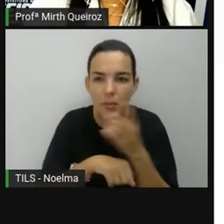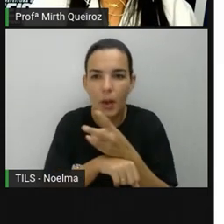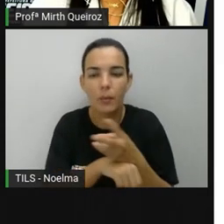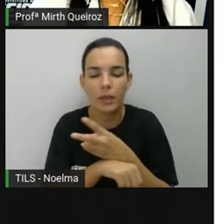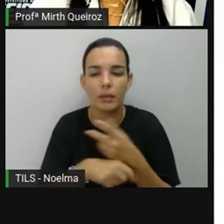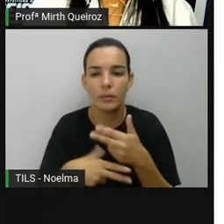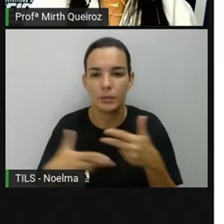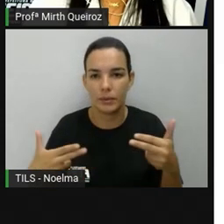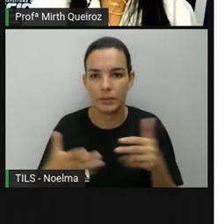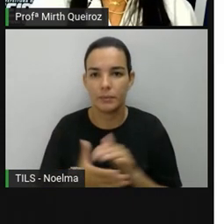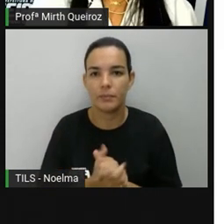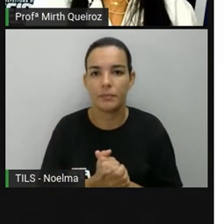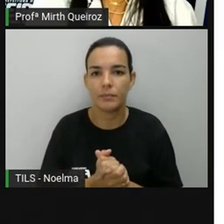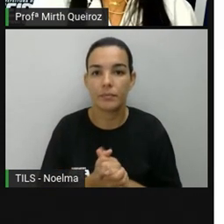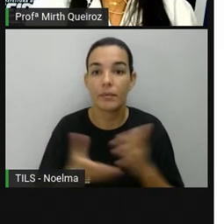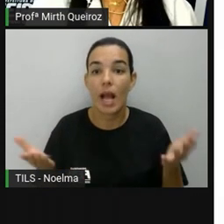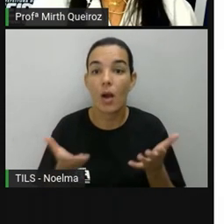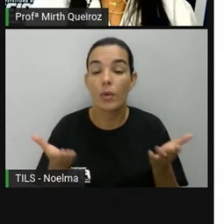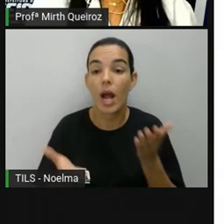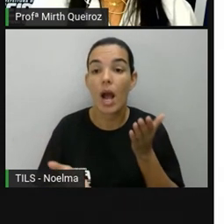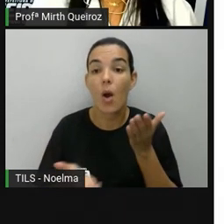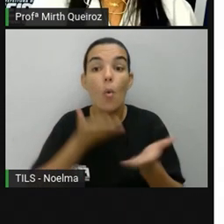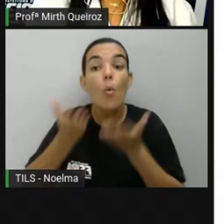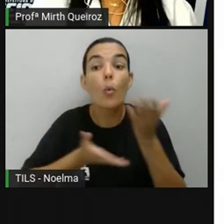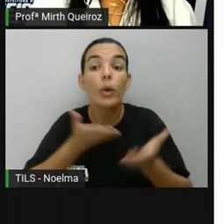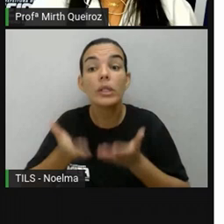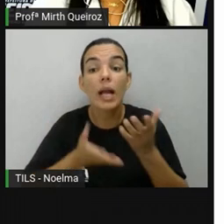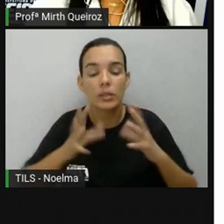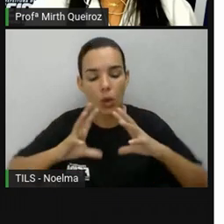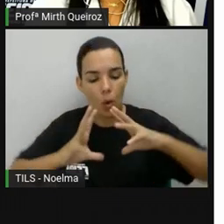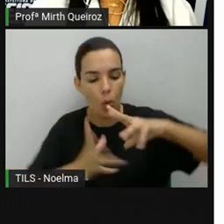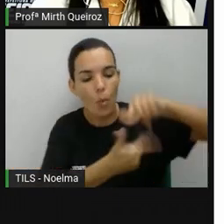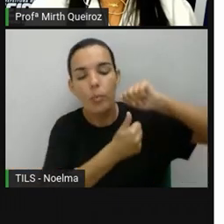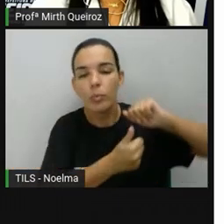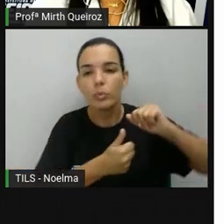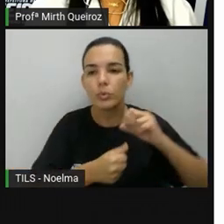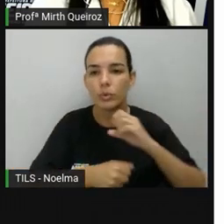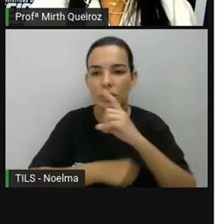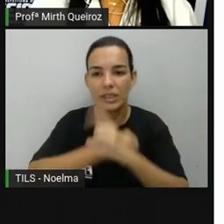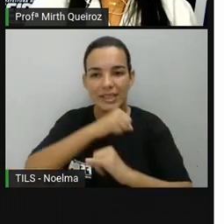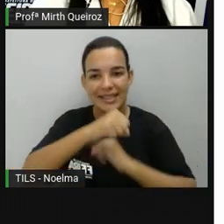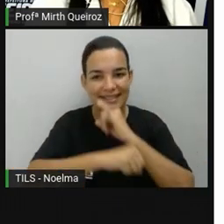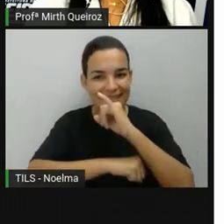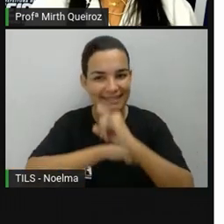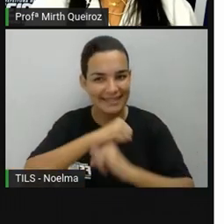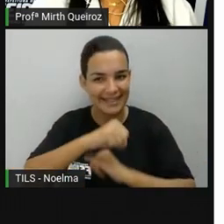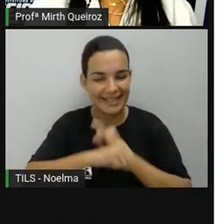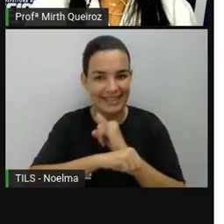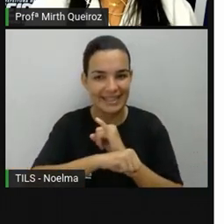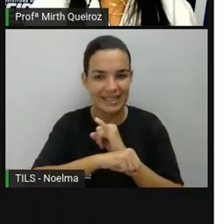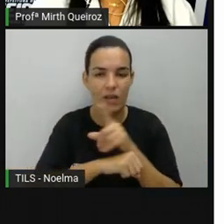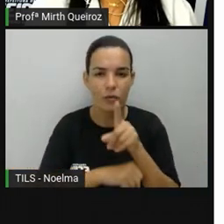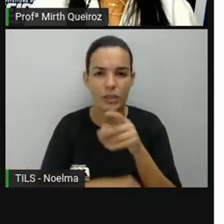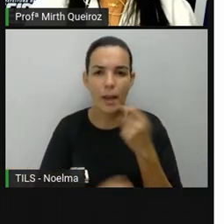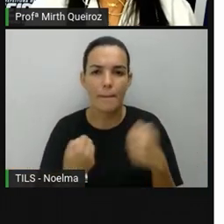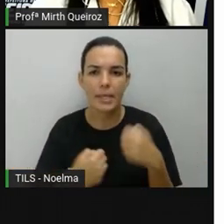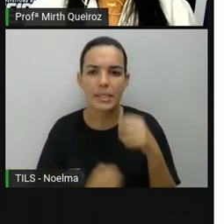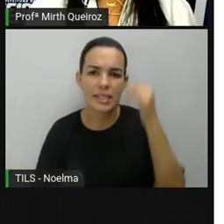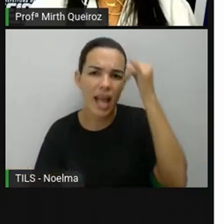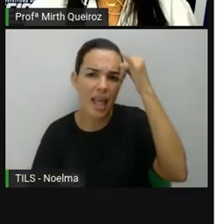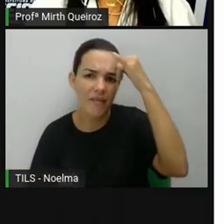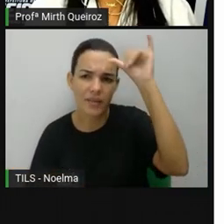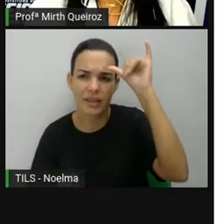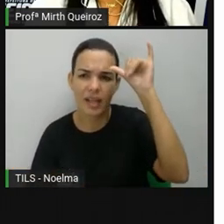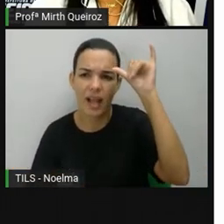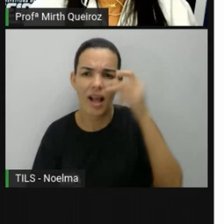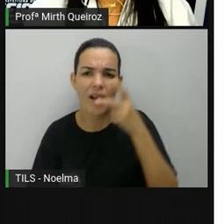Cuidados no mundo digital. Que cuidados que a gente deve ter? Evite dar detalhes da vida pessoal